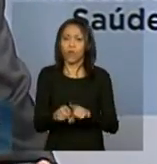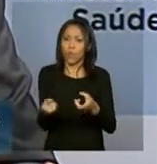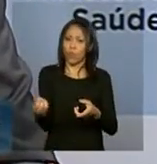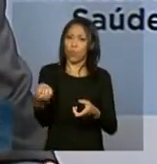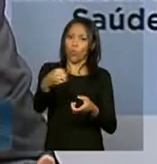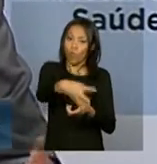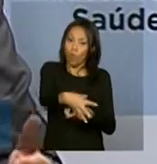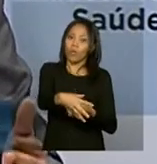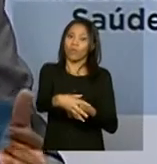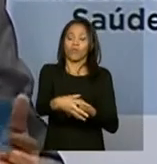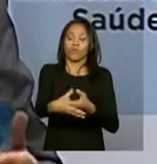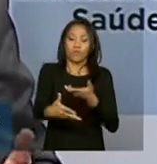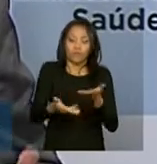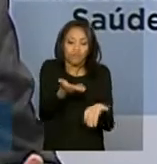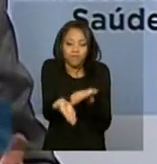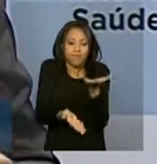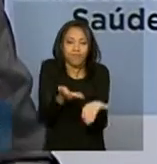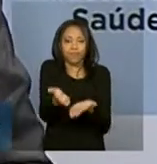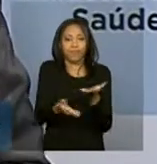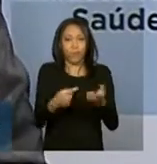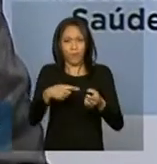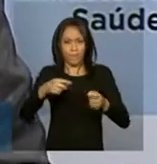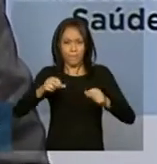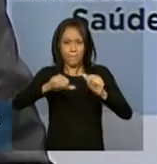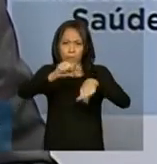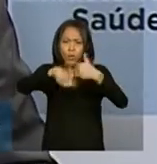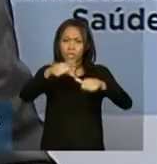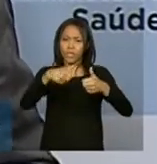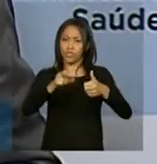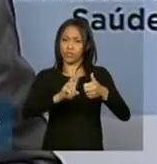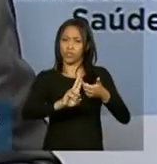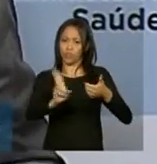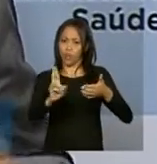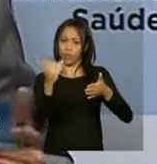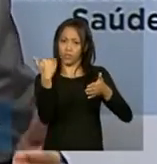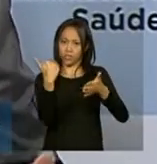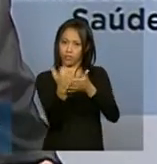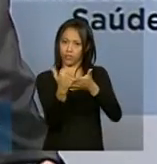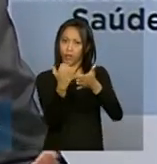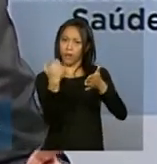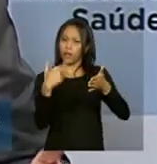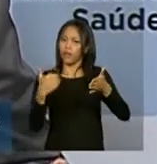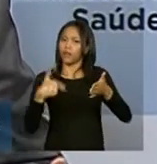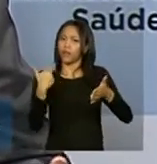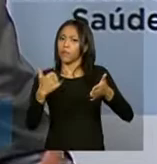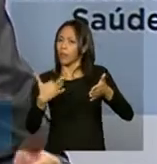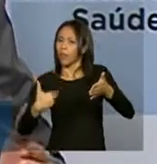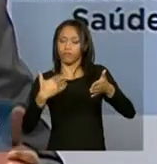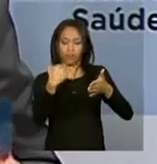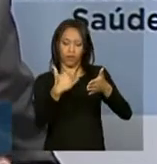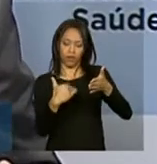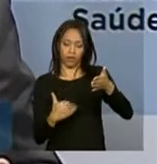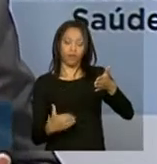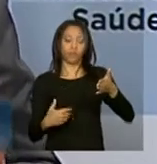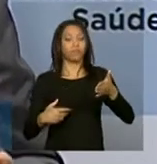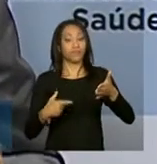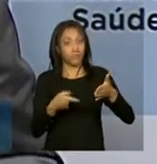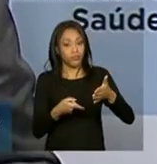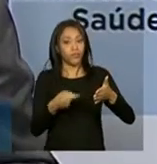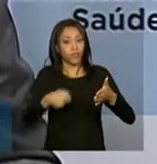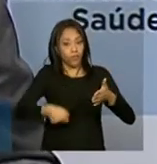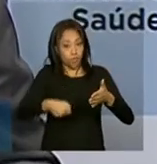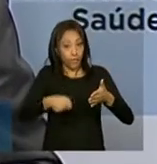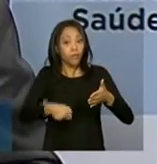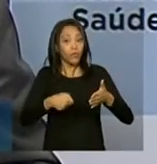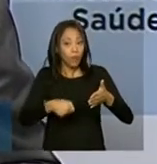para o tratamento do câncer. Então, com essa mudança do rol obrigatório, a ANS moderniza o rol obrigatório